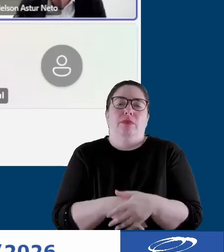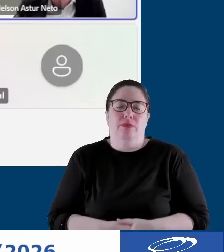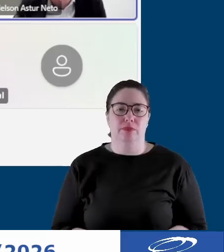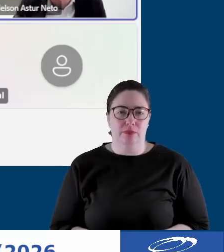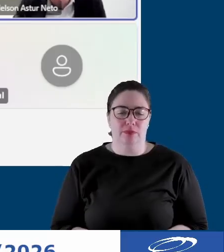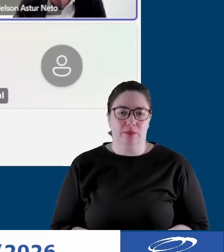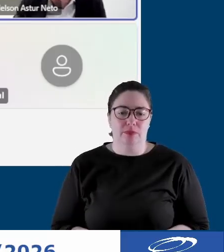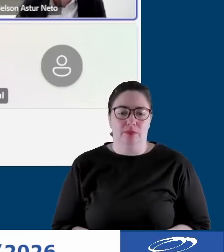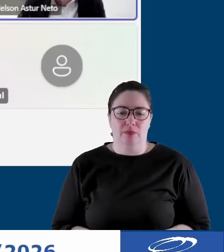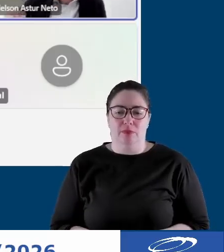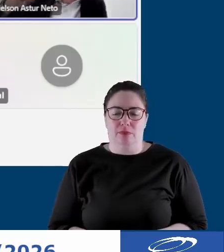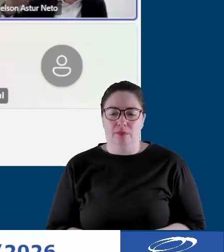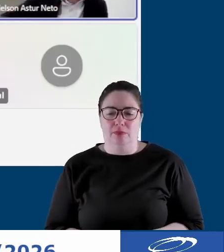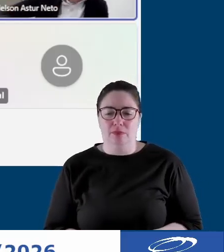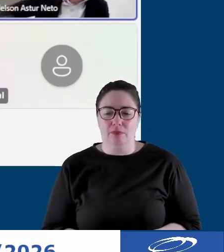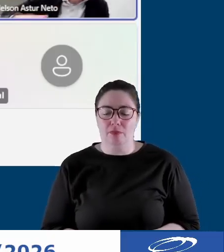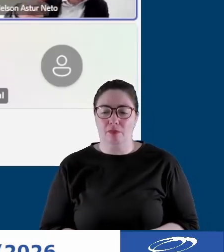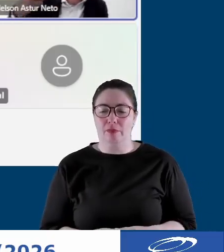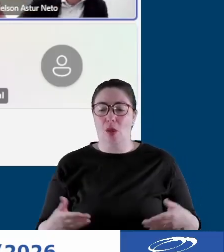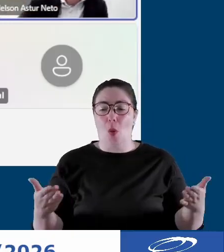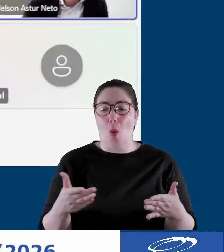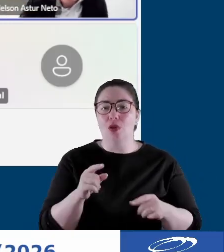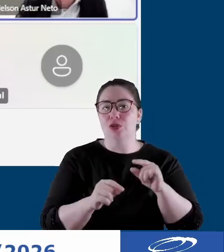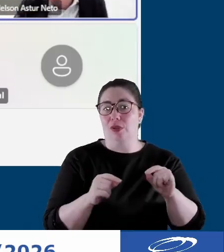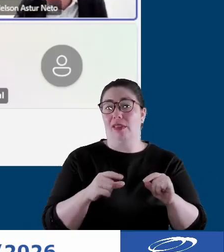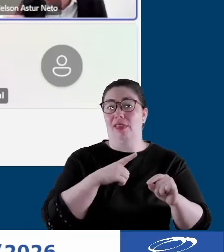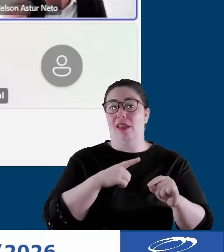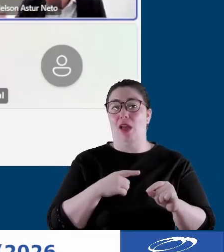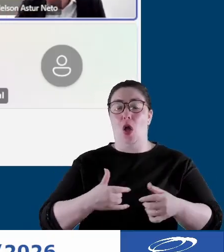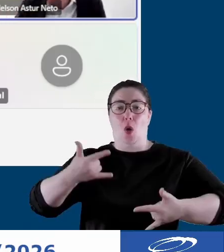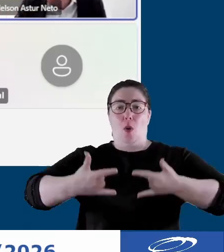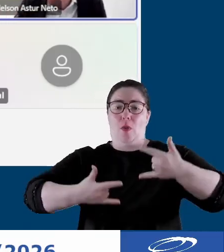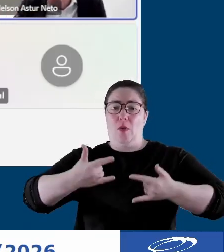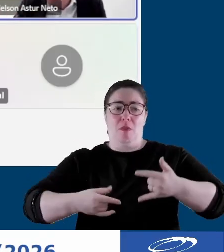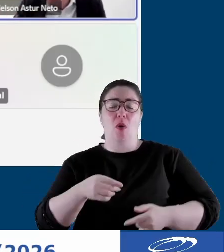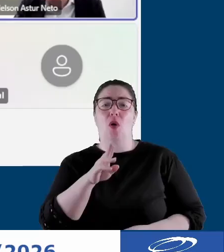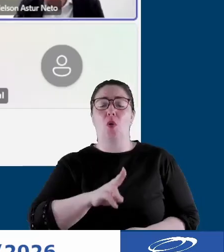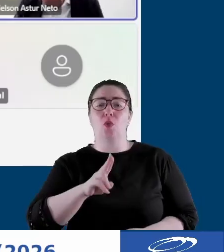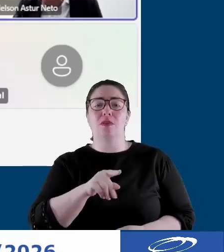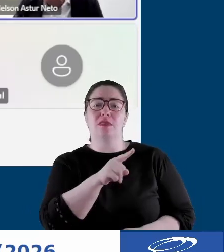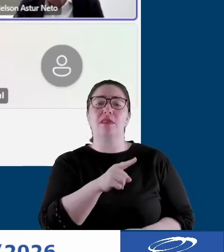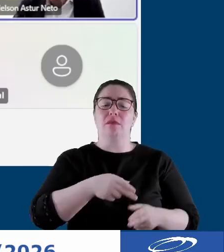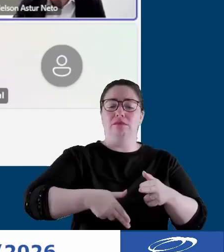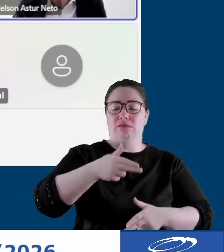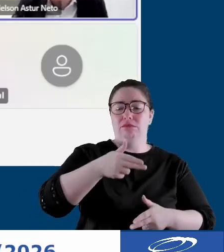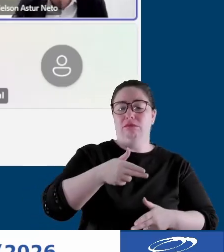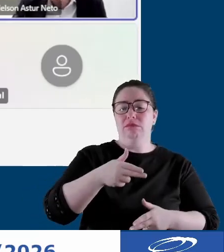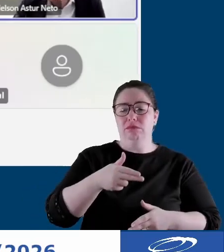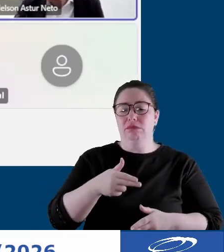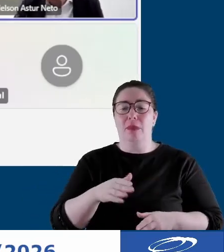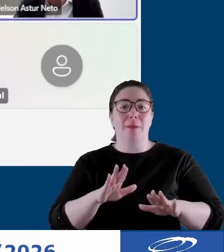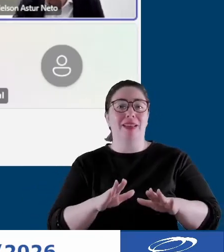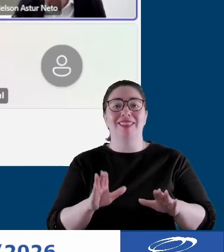Hoje a gente vai fazer uma cirurgia robótica, tem a equipe do robô, tem a equipe da radioscopia, tem a equipe da monitorização, tem